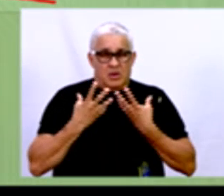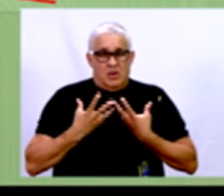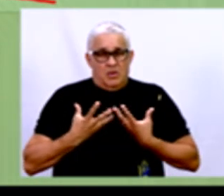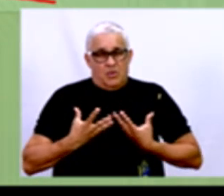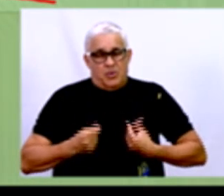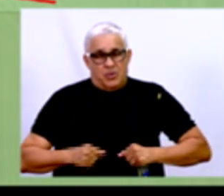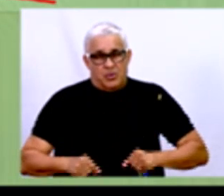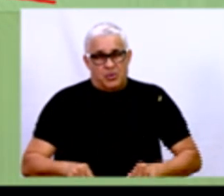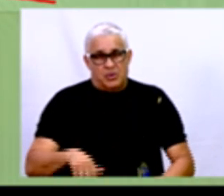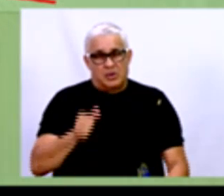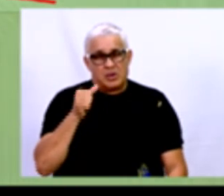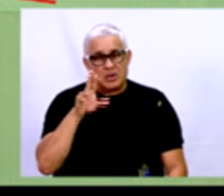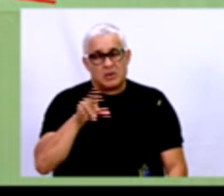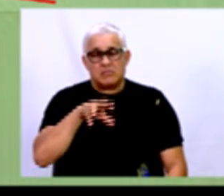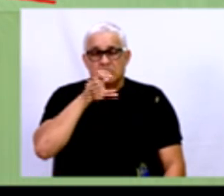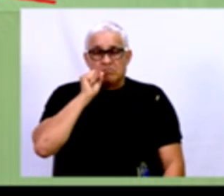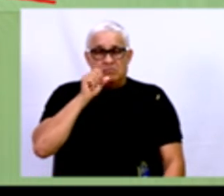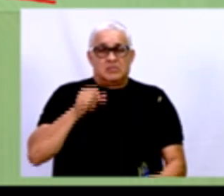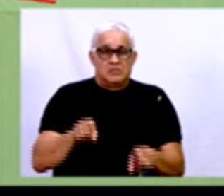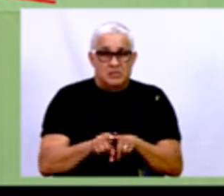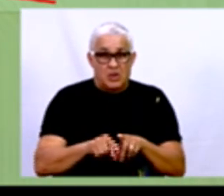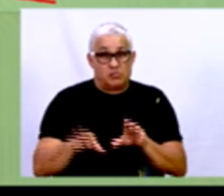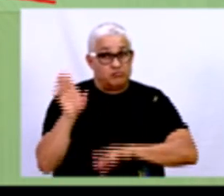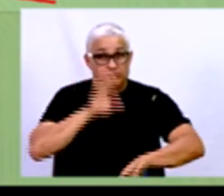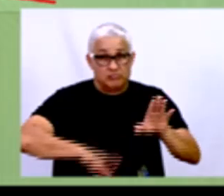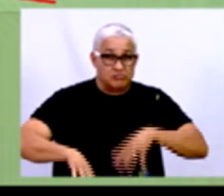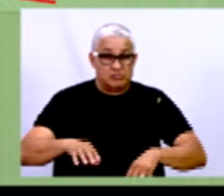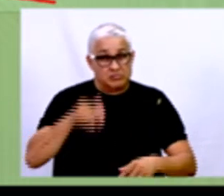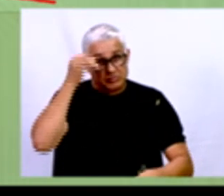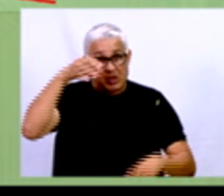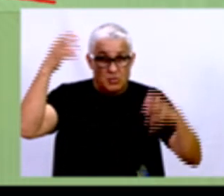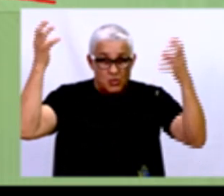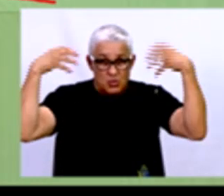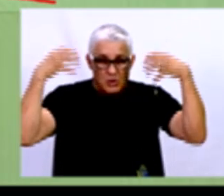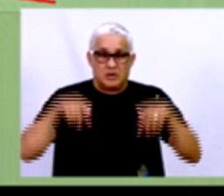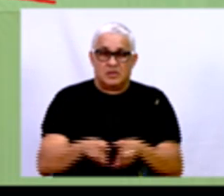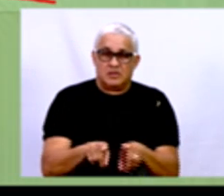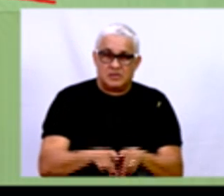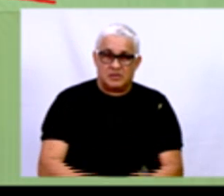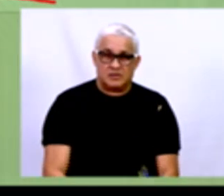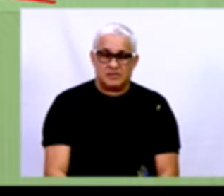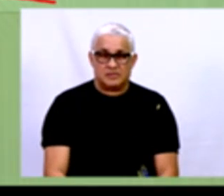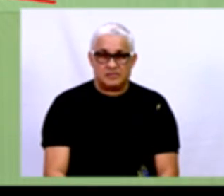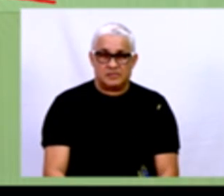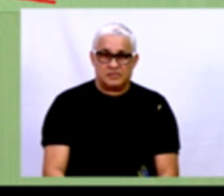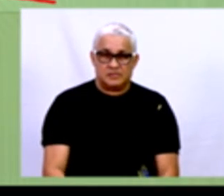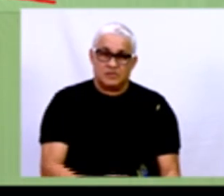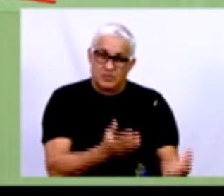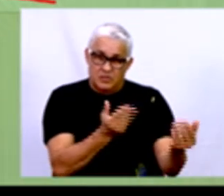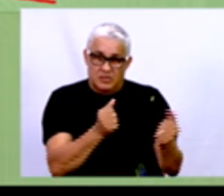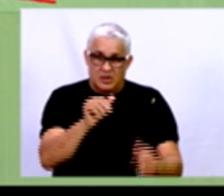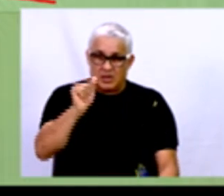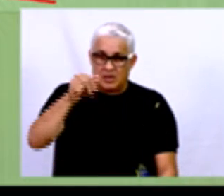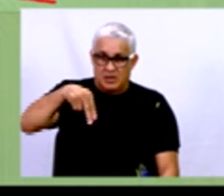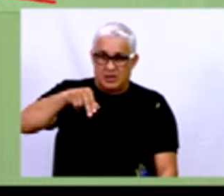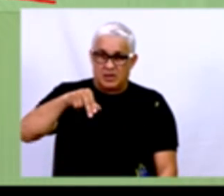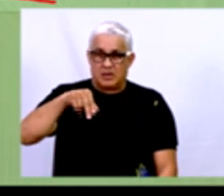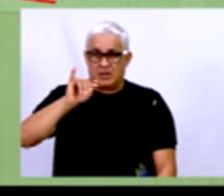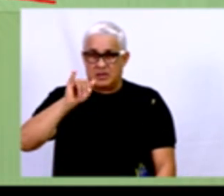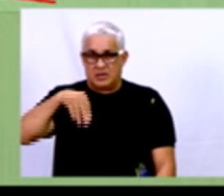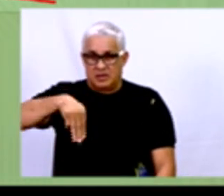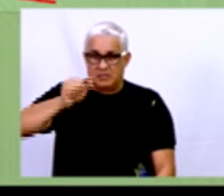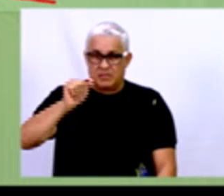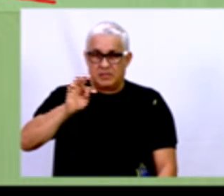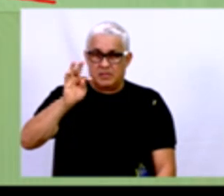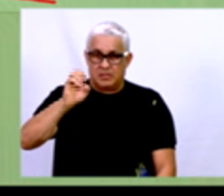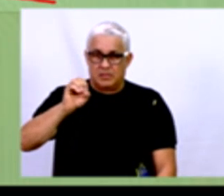e tomavam cautela de não apanhar sereno. Os mais jovens iam aos animatógrafo. Animatógrafo e cinematógrafo